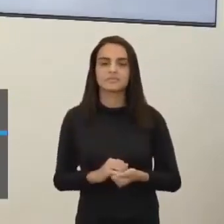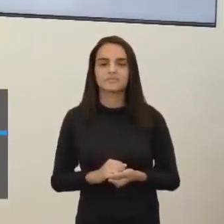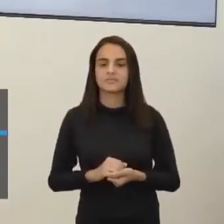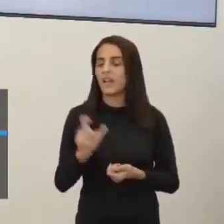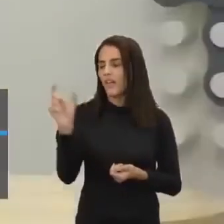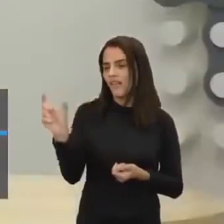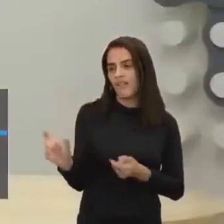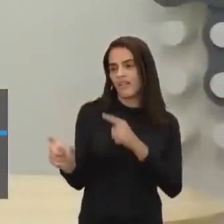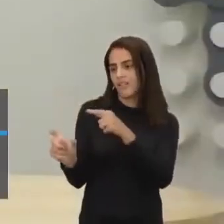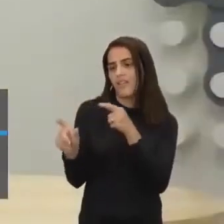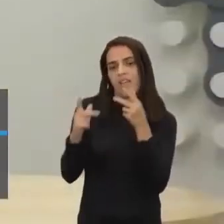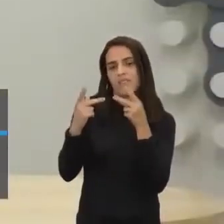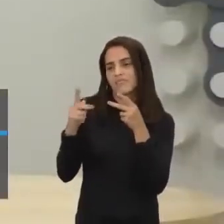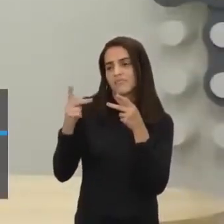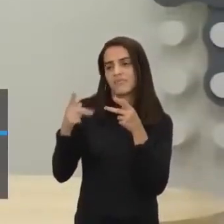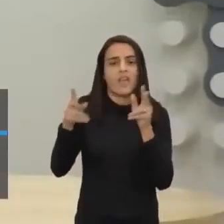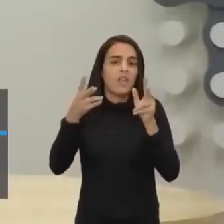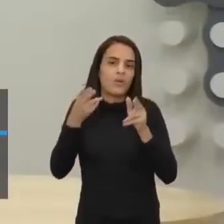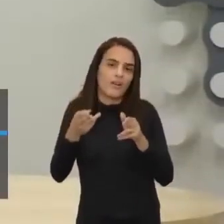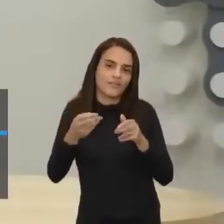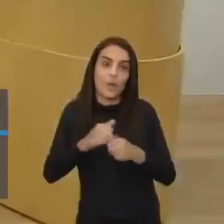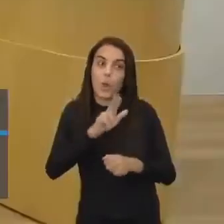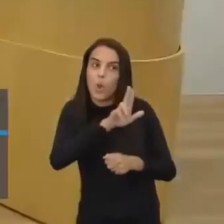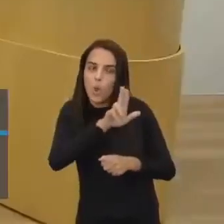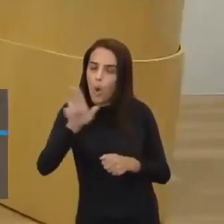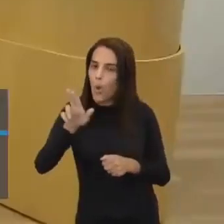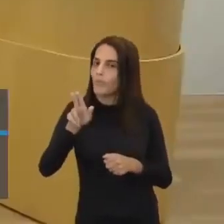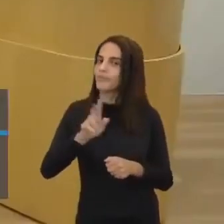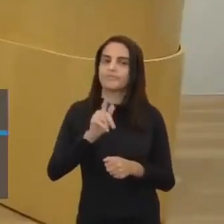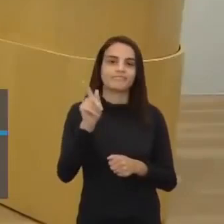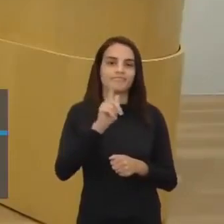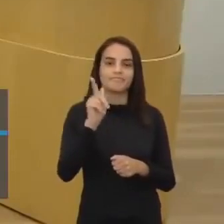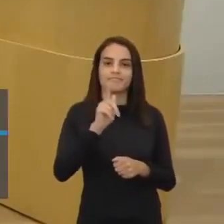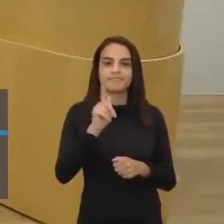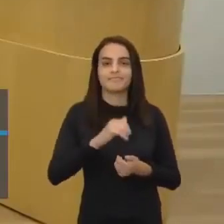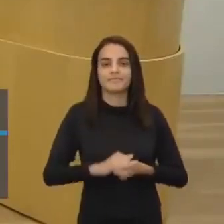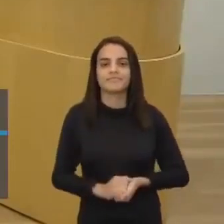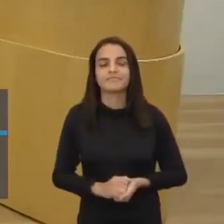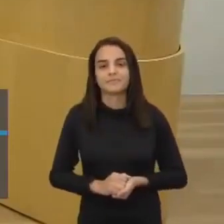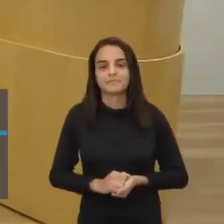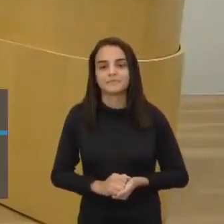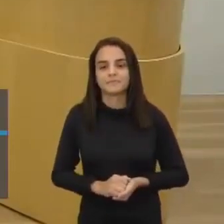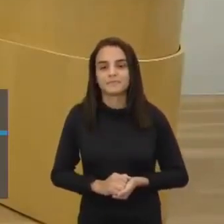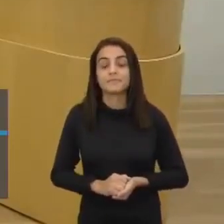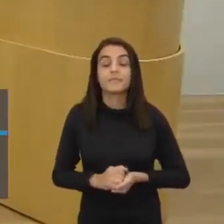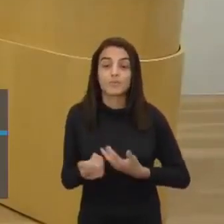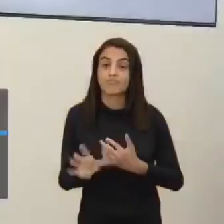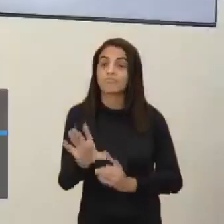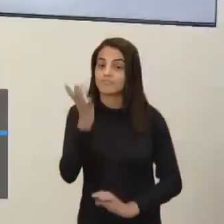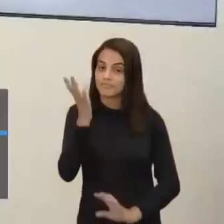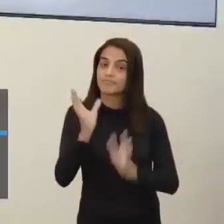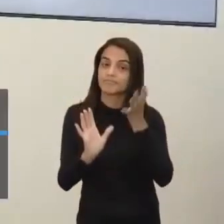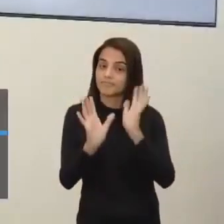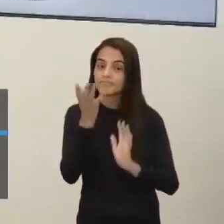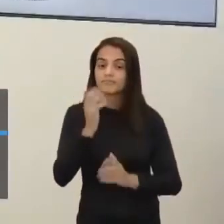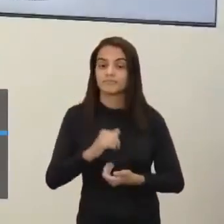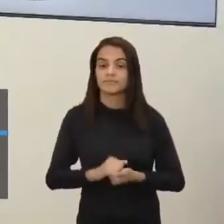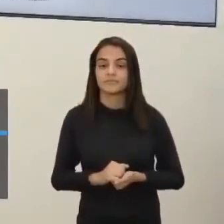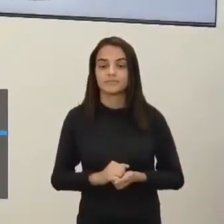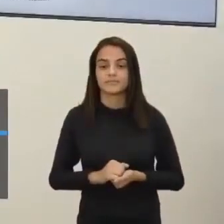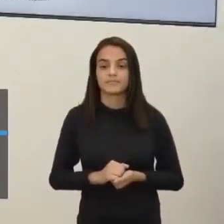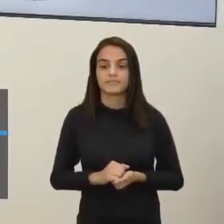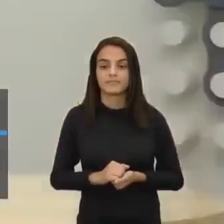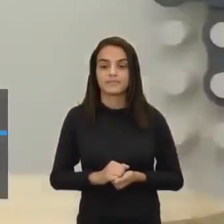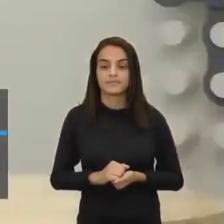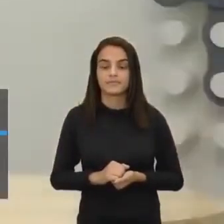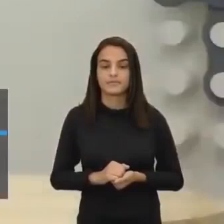posso citar nomes, senão gera processos administrativos. Mas acontece muito isso. E aí,